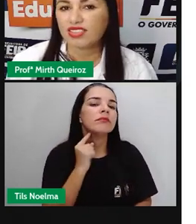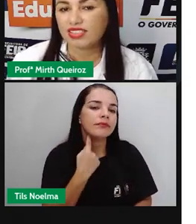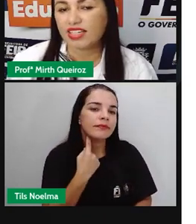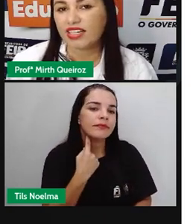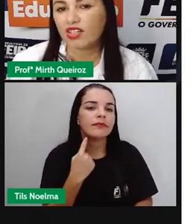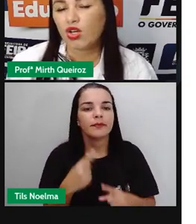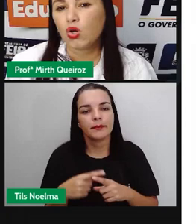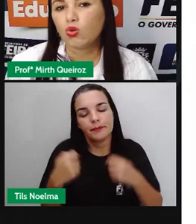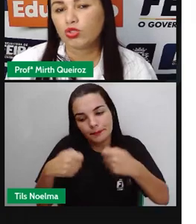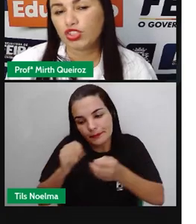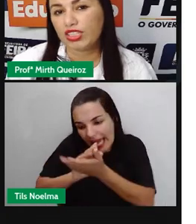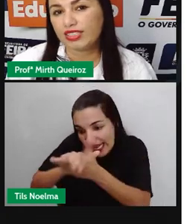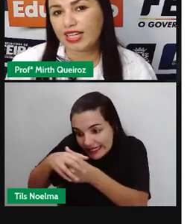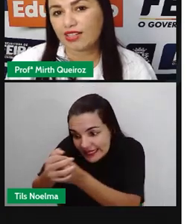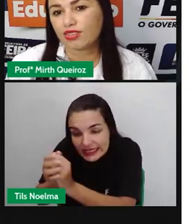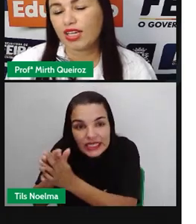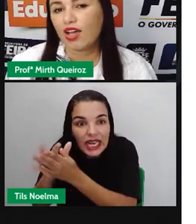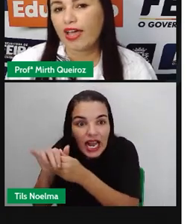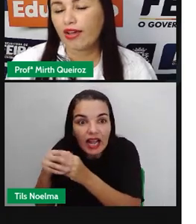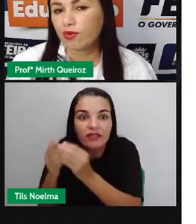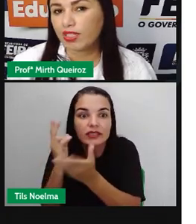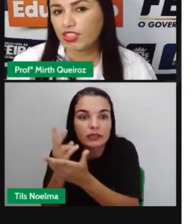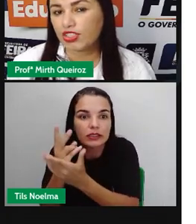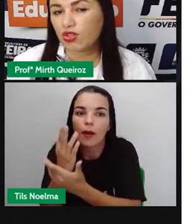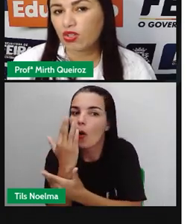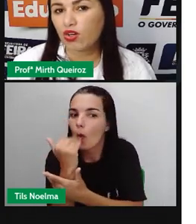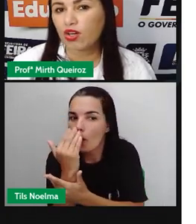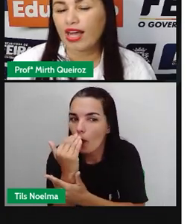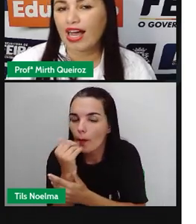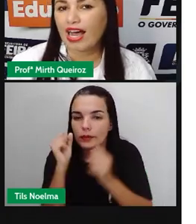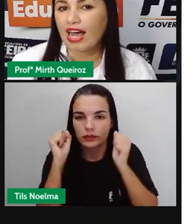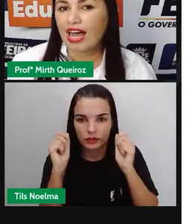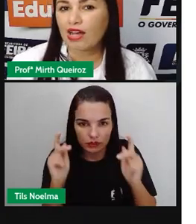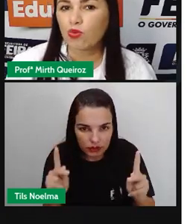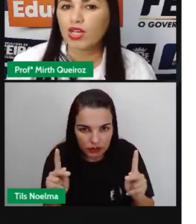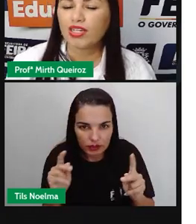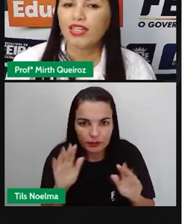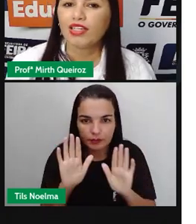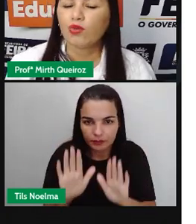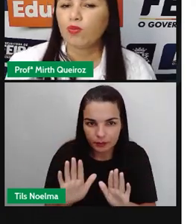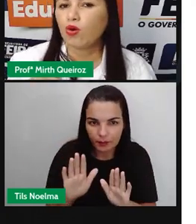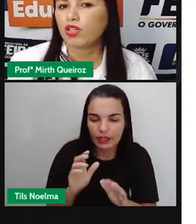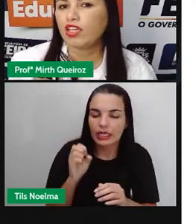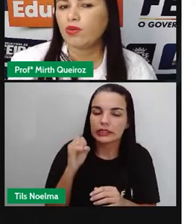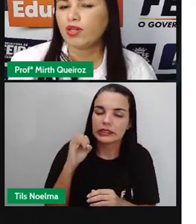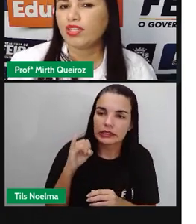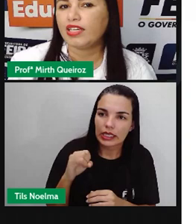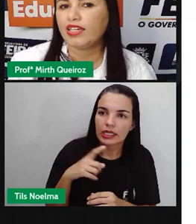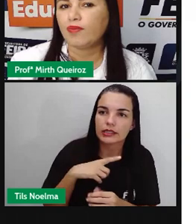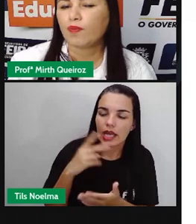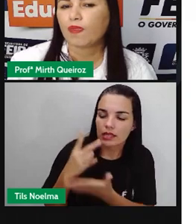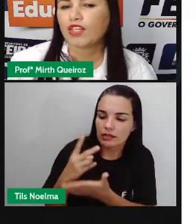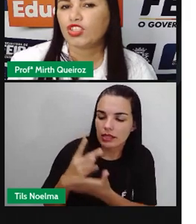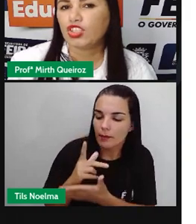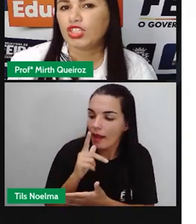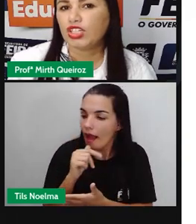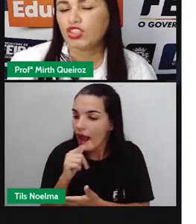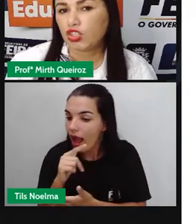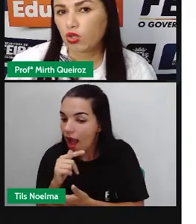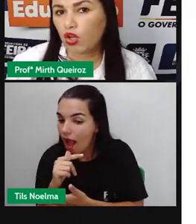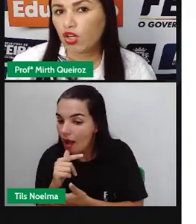lavados antes de serem utilizado é quando a gente coloca a água e um pouquinho ali